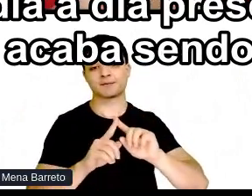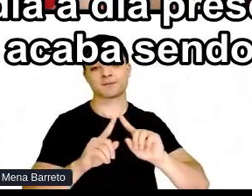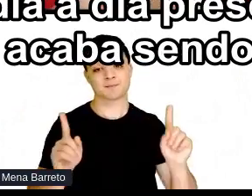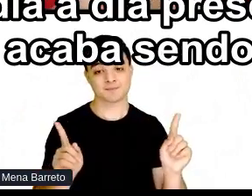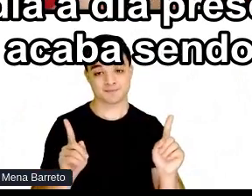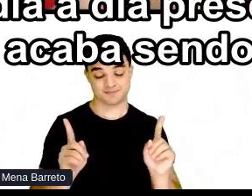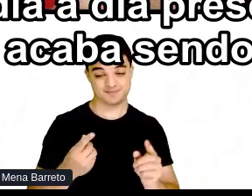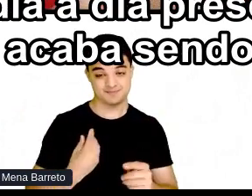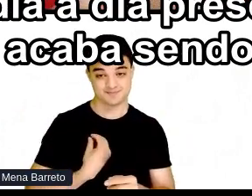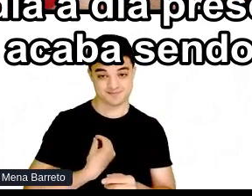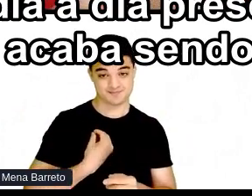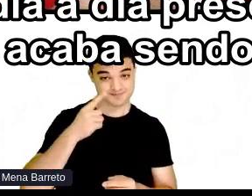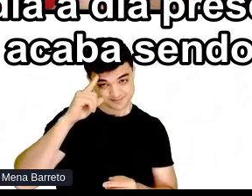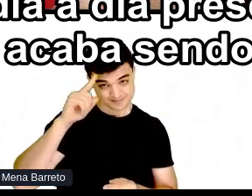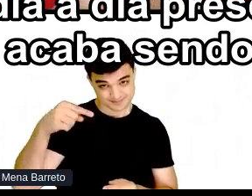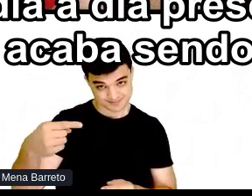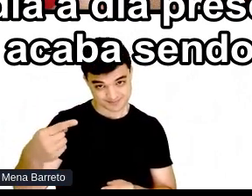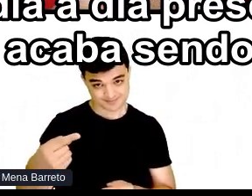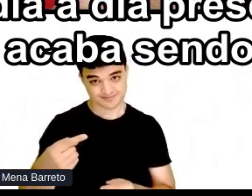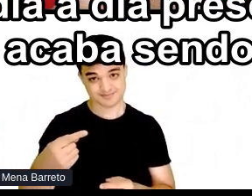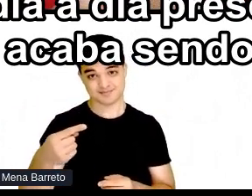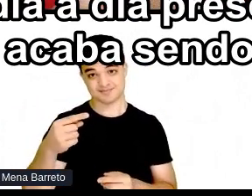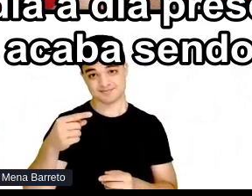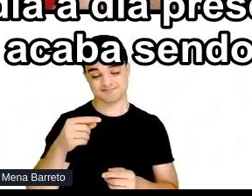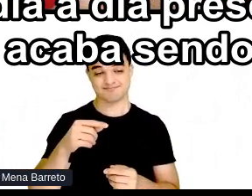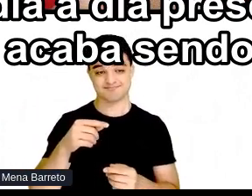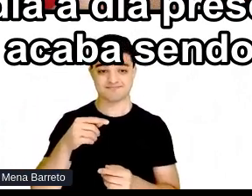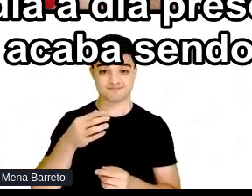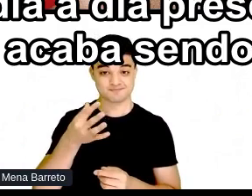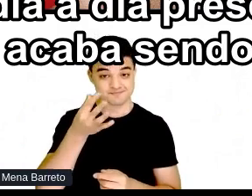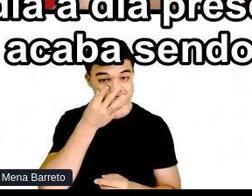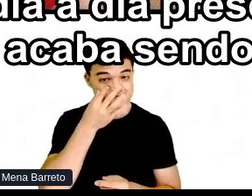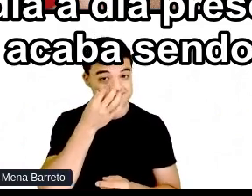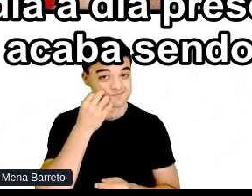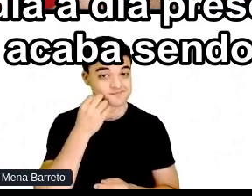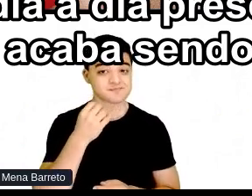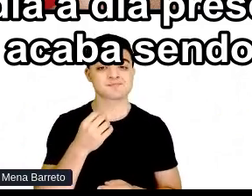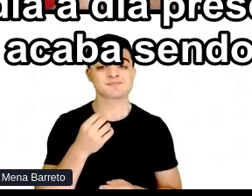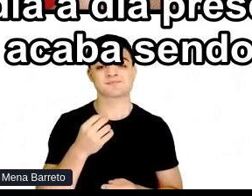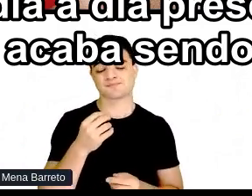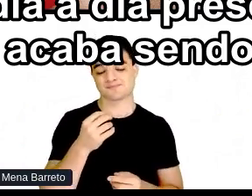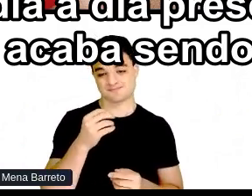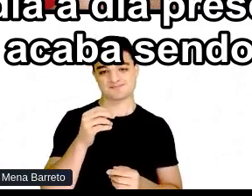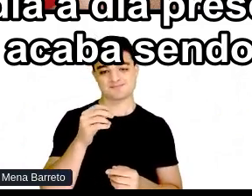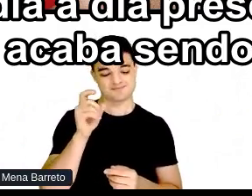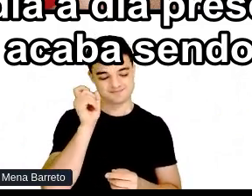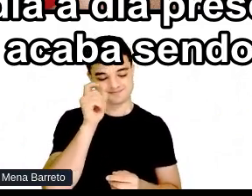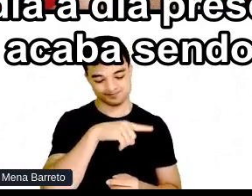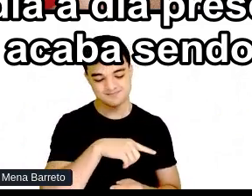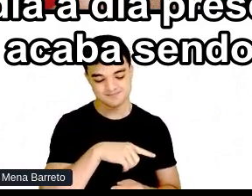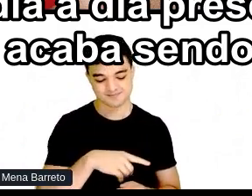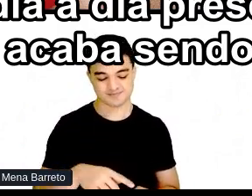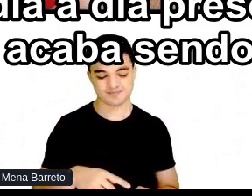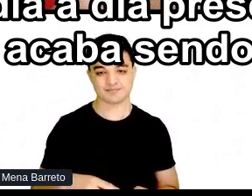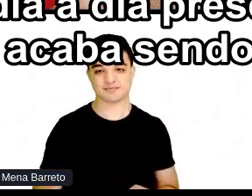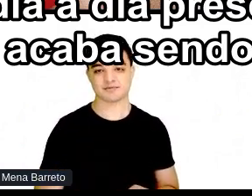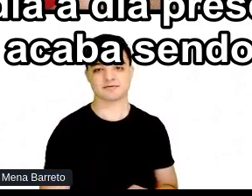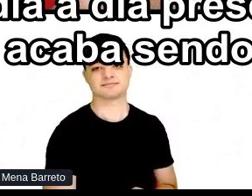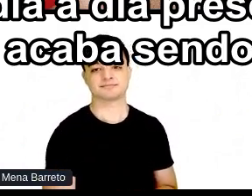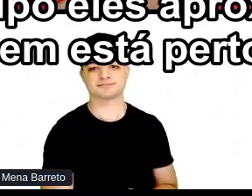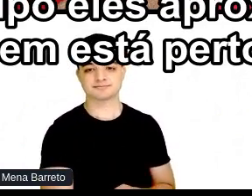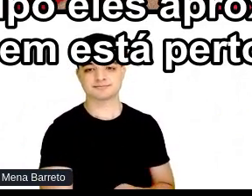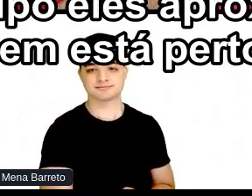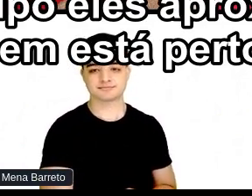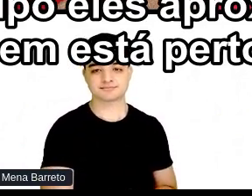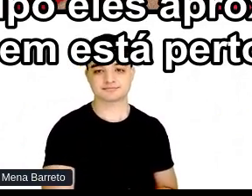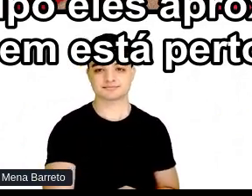usar a internet justamente porque tem muitos termos em inglês ou muitos termos específicos, gírias específicas de internet. Então,